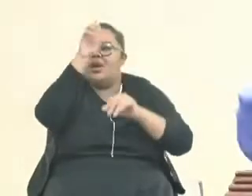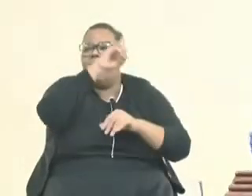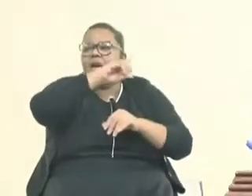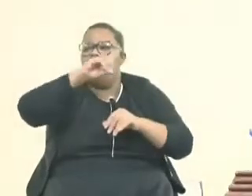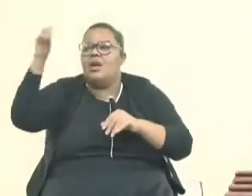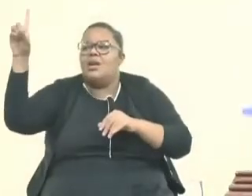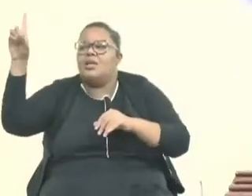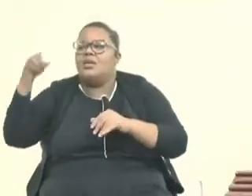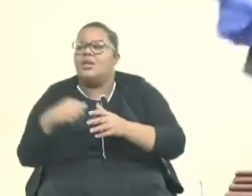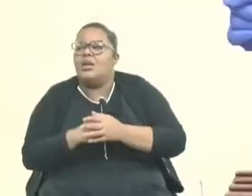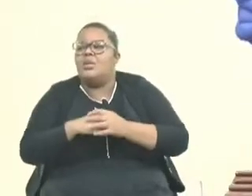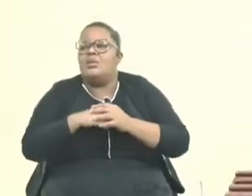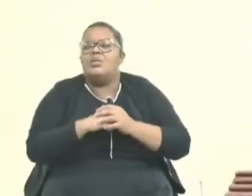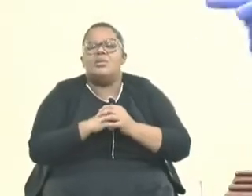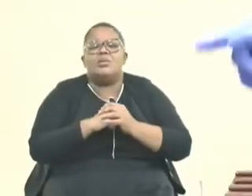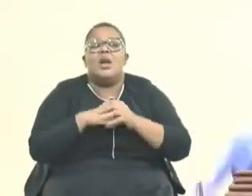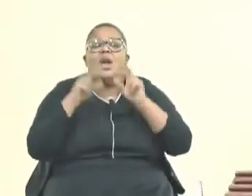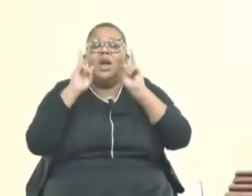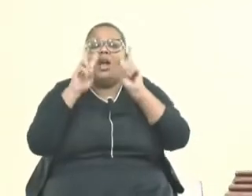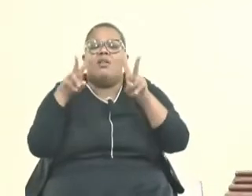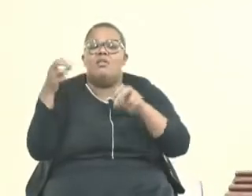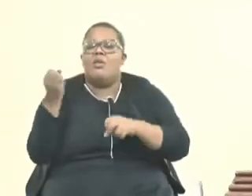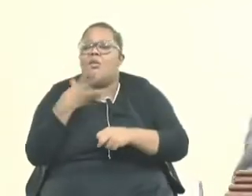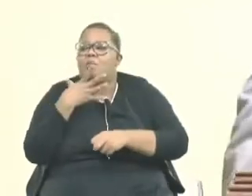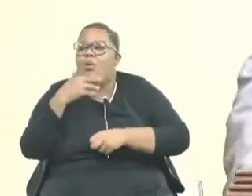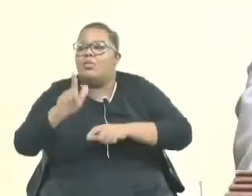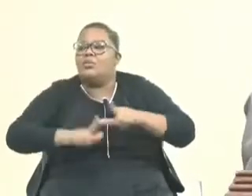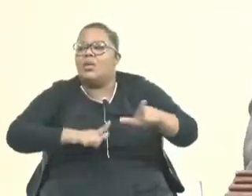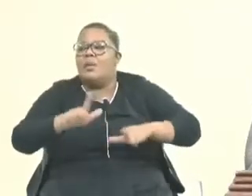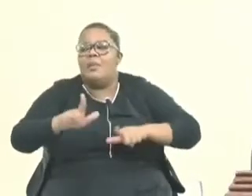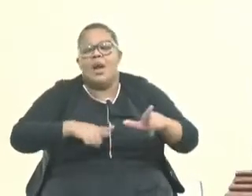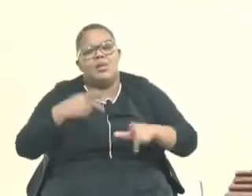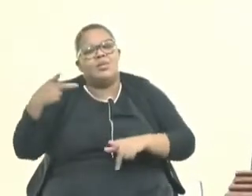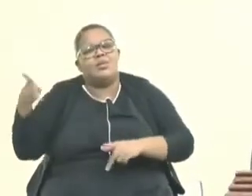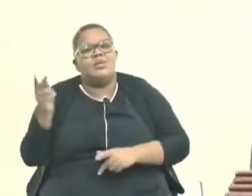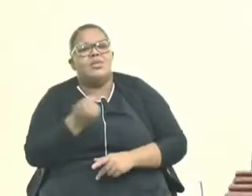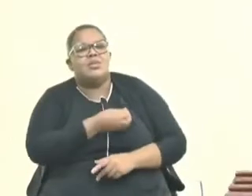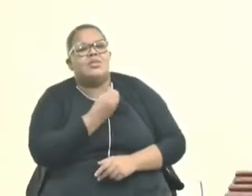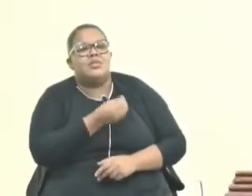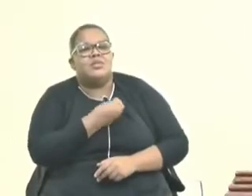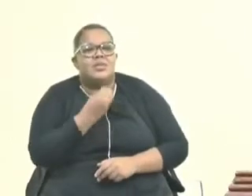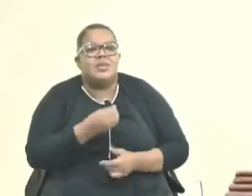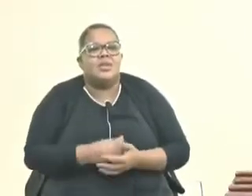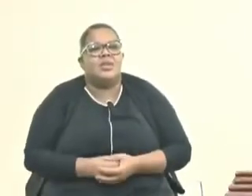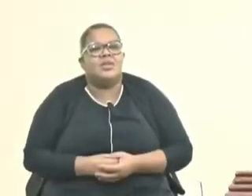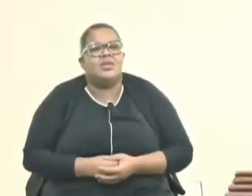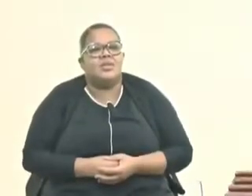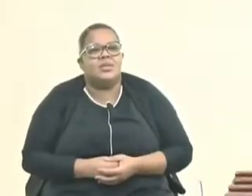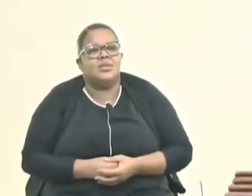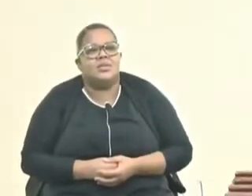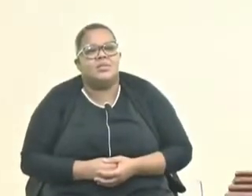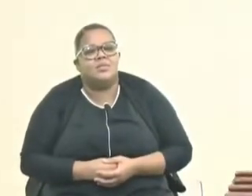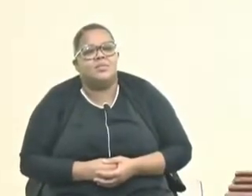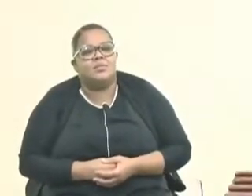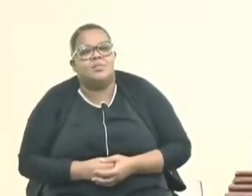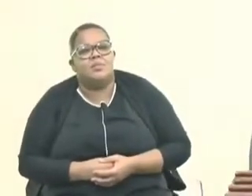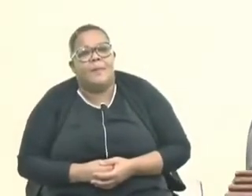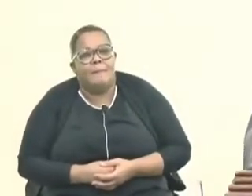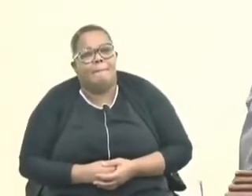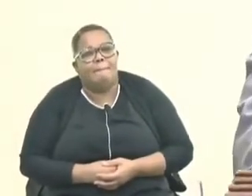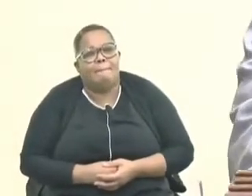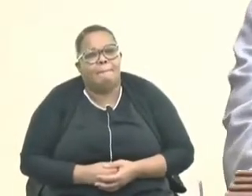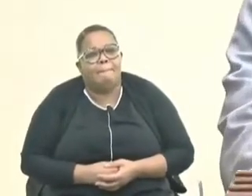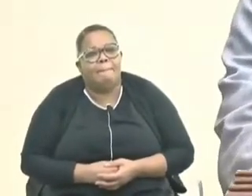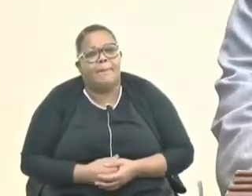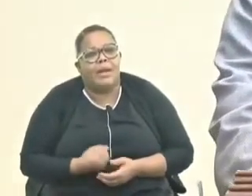é ver as boas obras na nossa vida e ele ainda fala em João 15 7